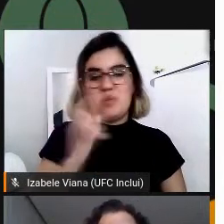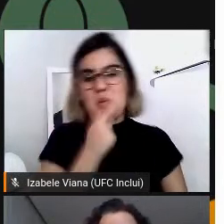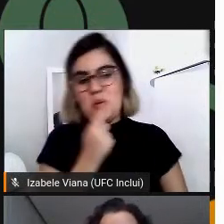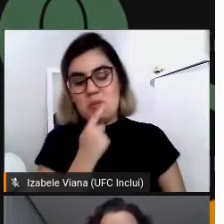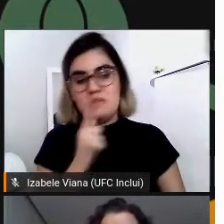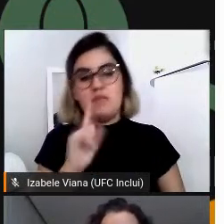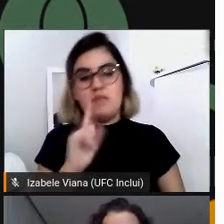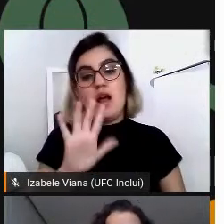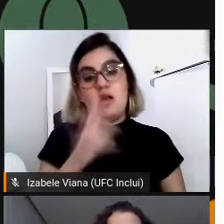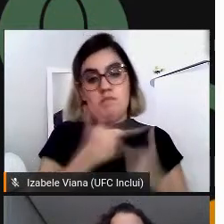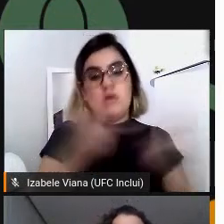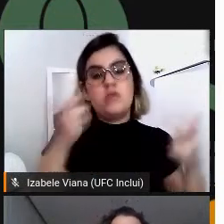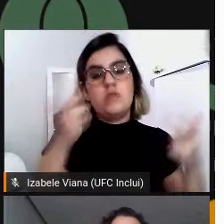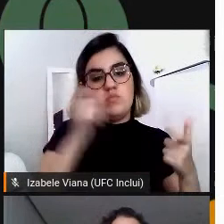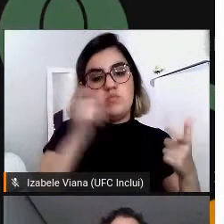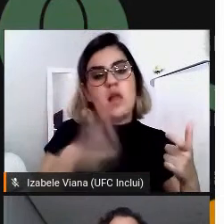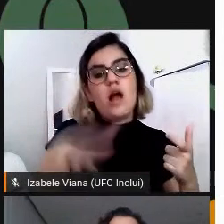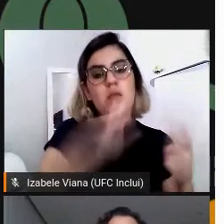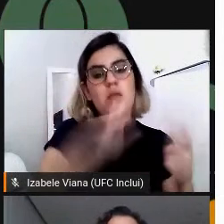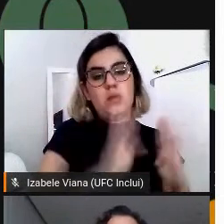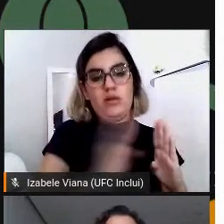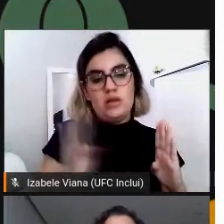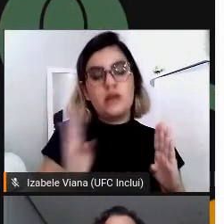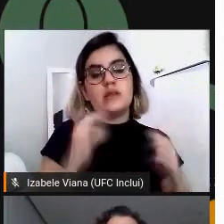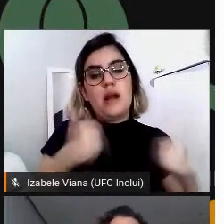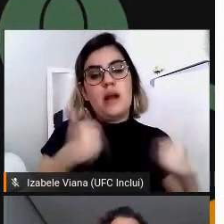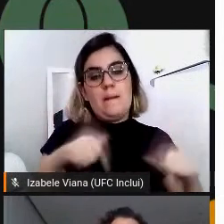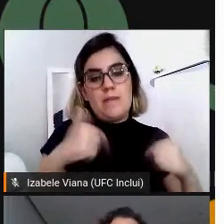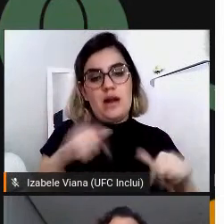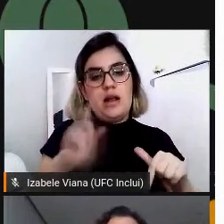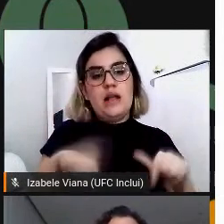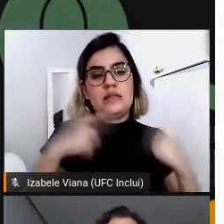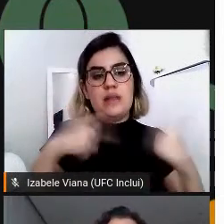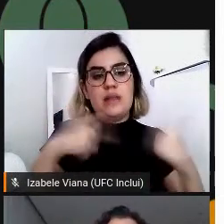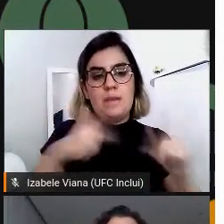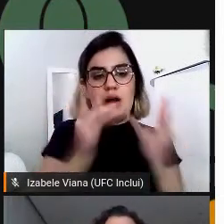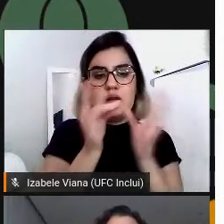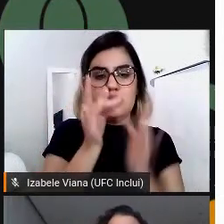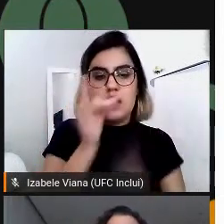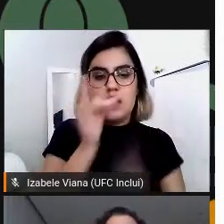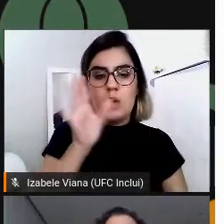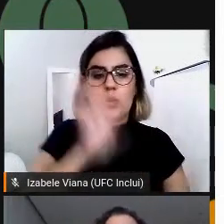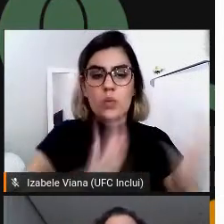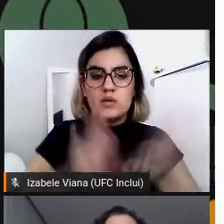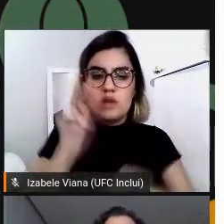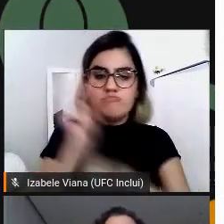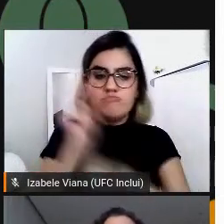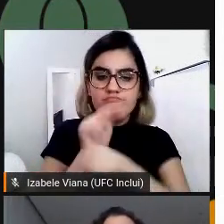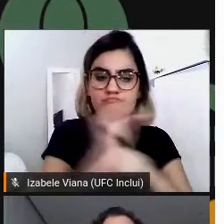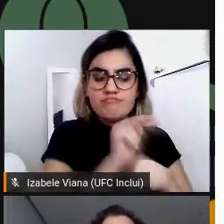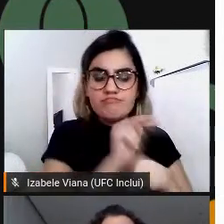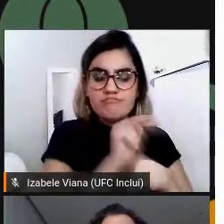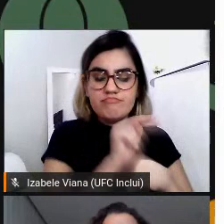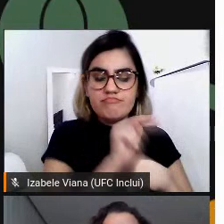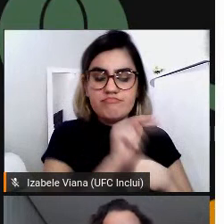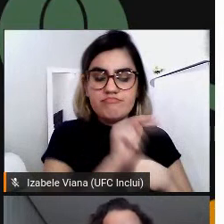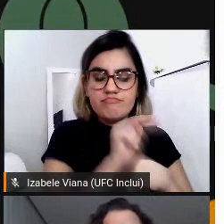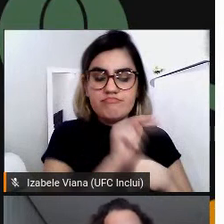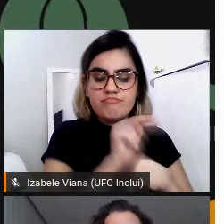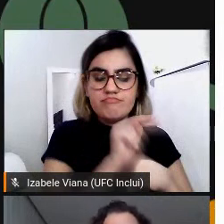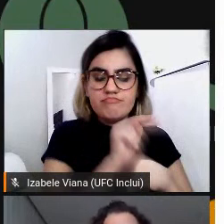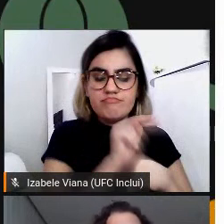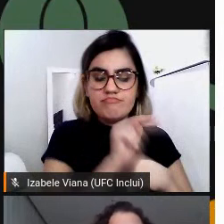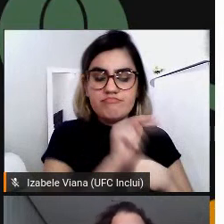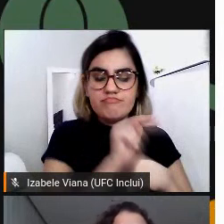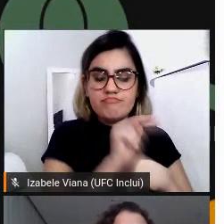mulheres na área de biblioteconomia, o que só mostra que é um trabalho meticuloso, um trabalho de cuidado, que realmente o feminino é